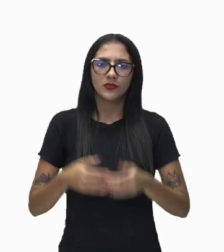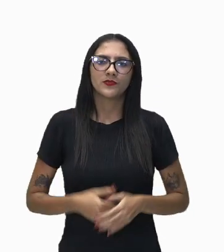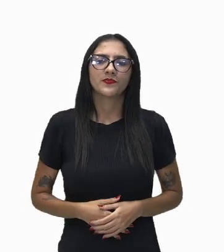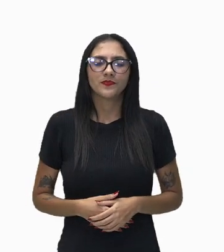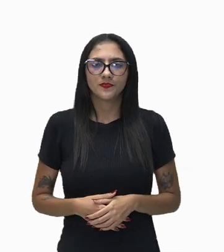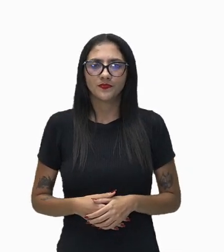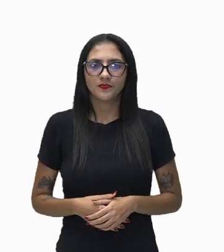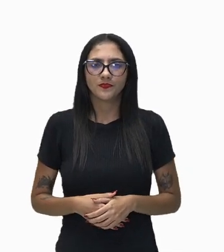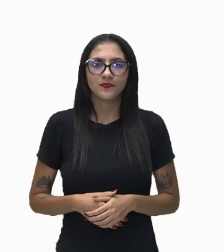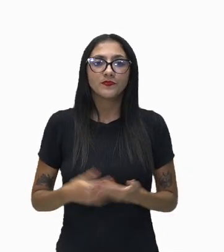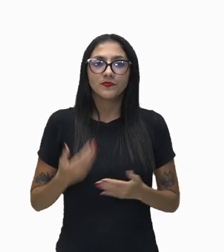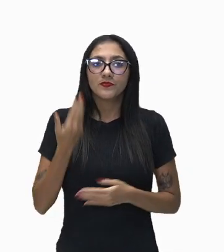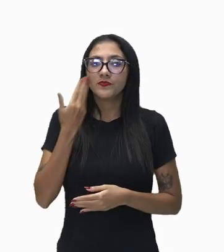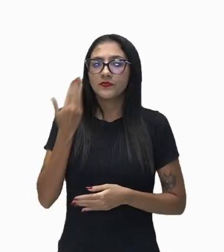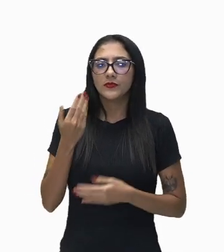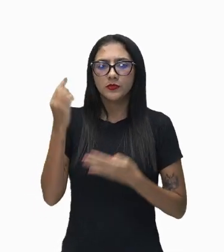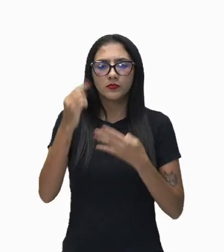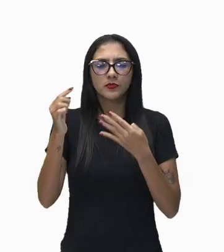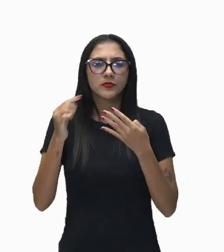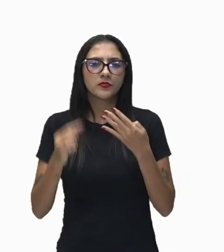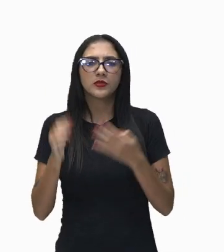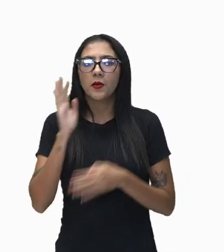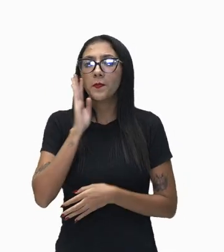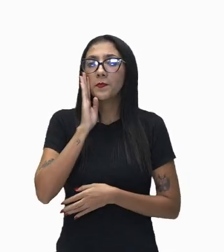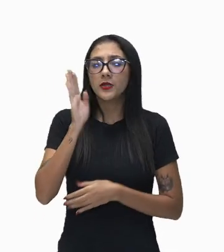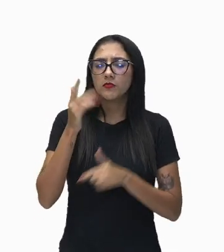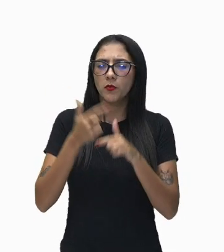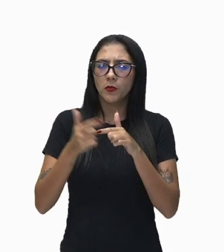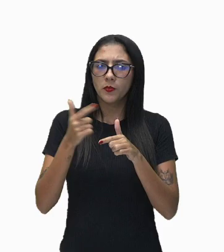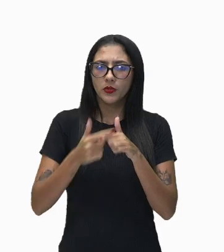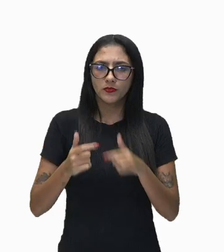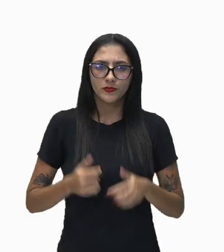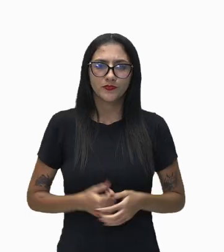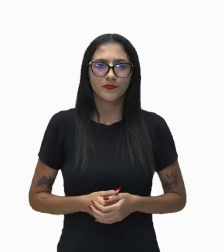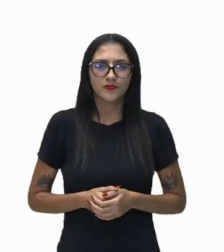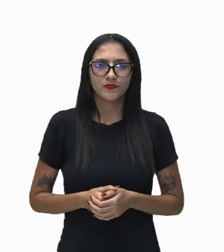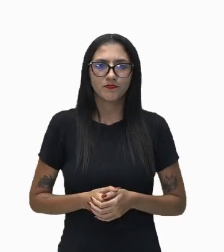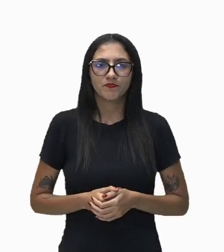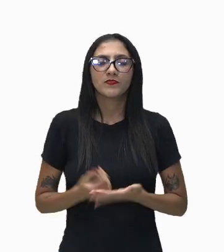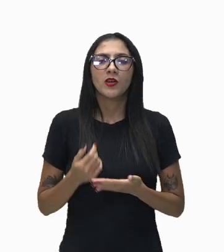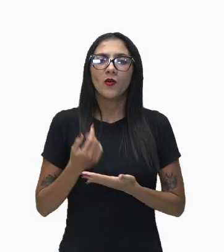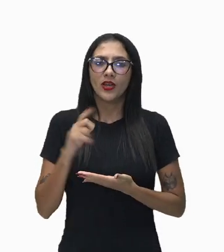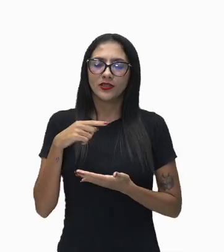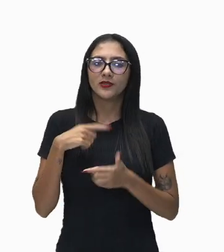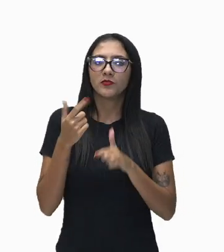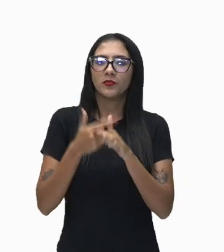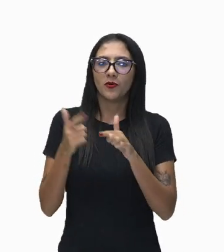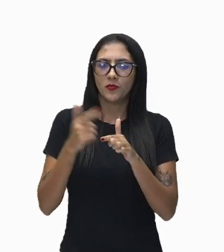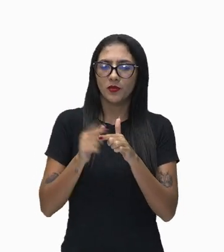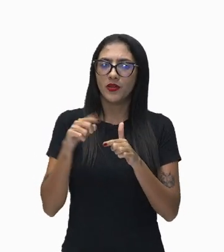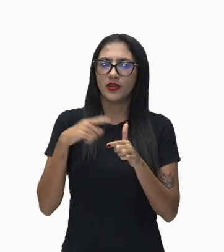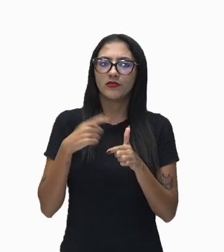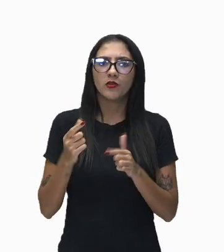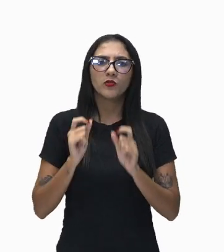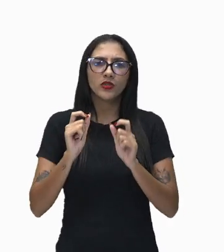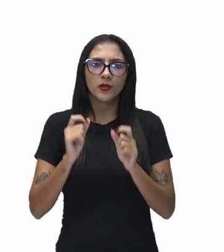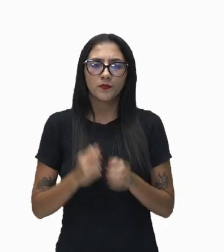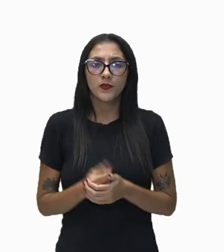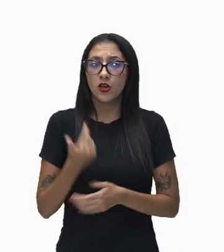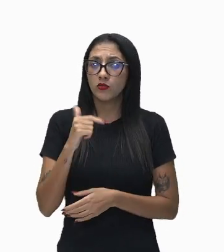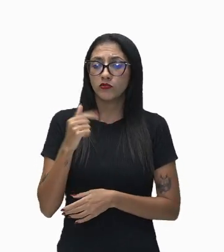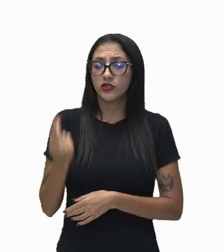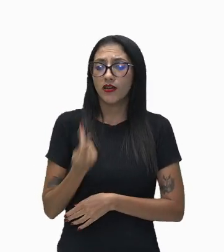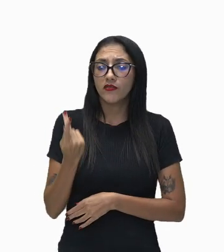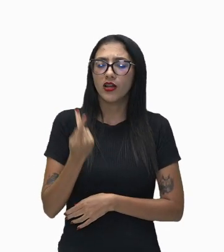as principais razões associadas para essa grande depressão. Então a quebra da bolsa de valores é justamente essa desvalorização e o dinheiro